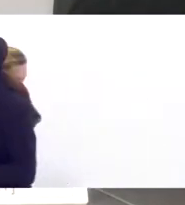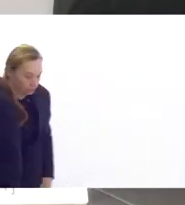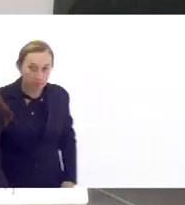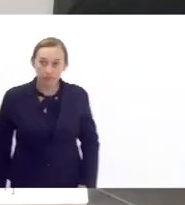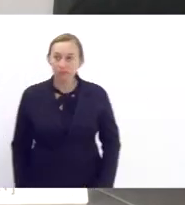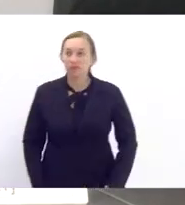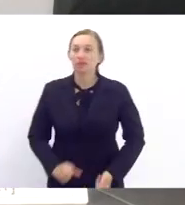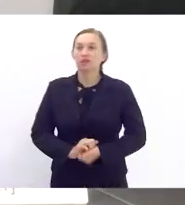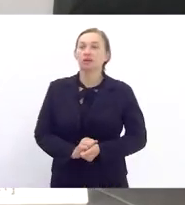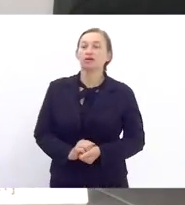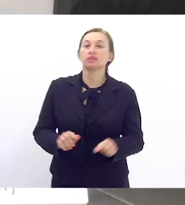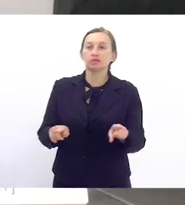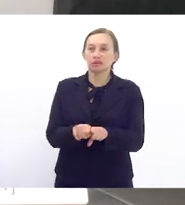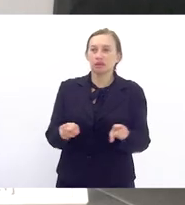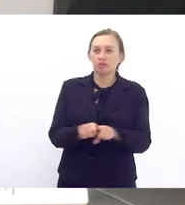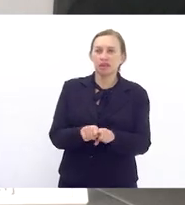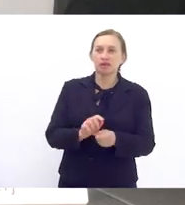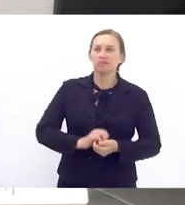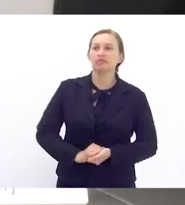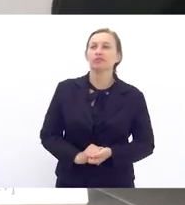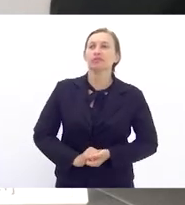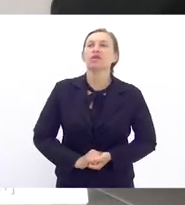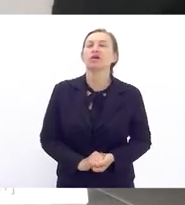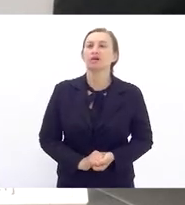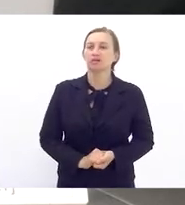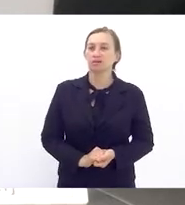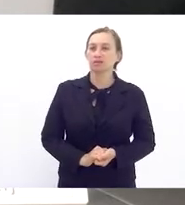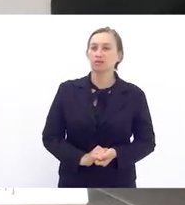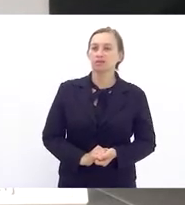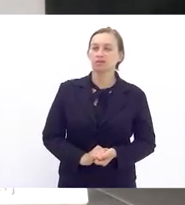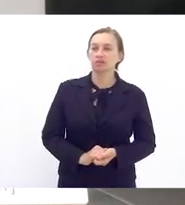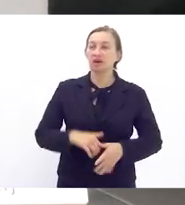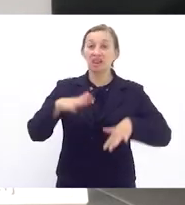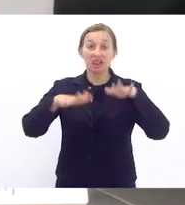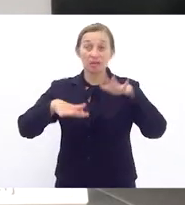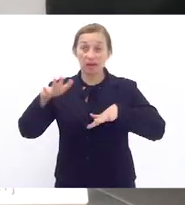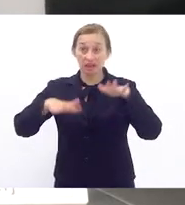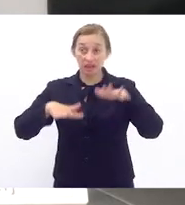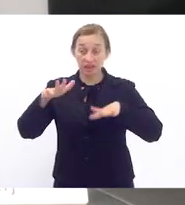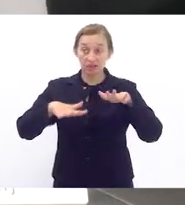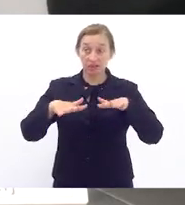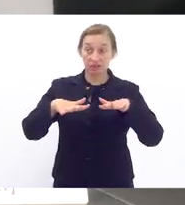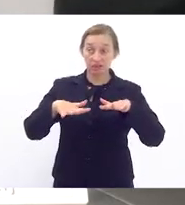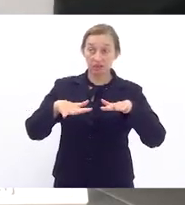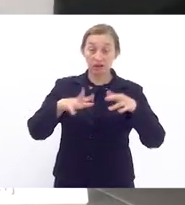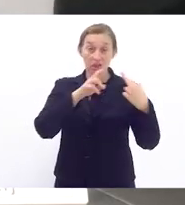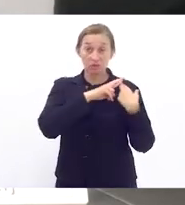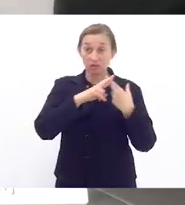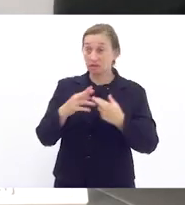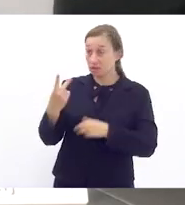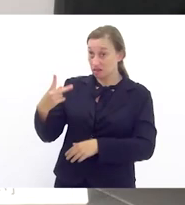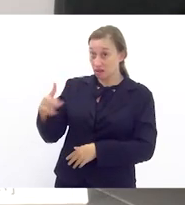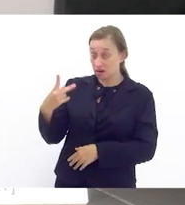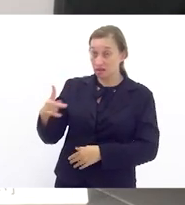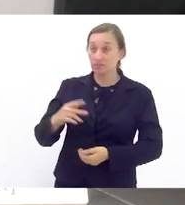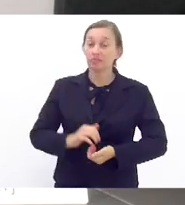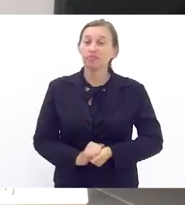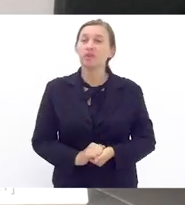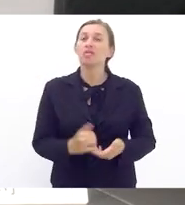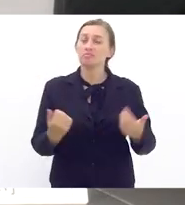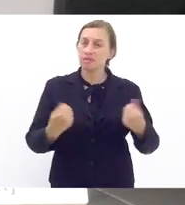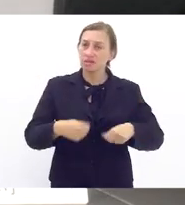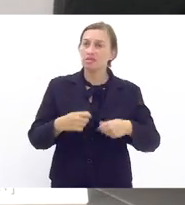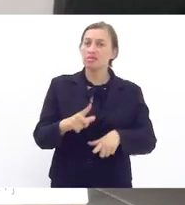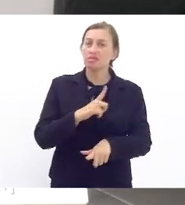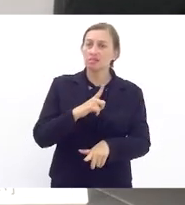que ter também uma independente dessa responsabilidade ser deles diretamente, eles têm também que